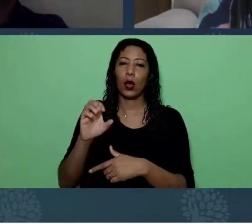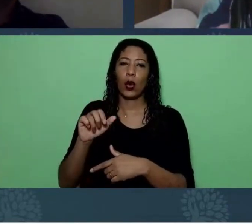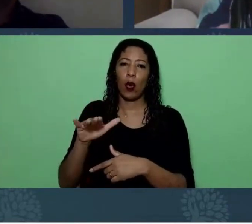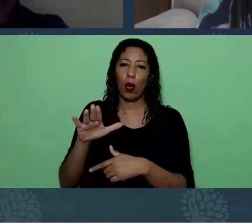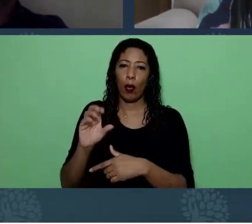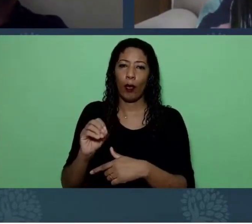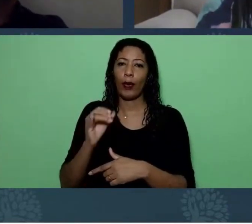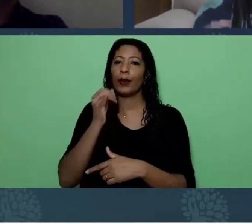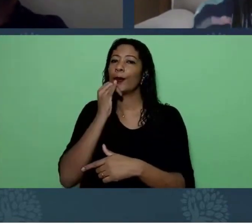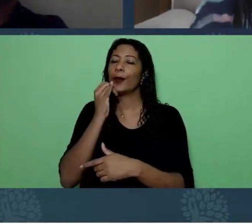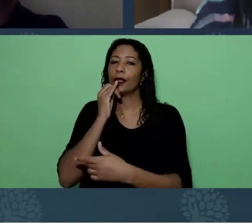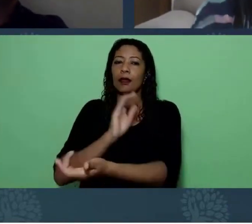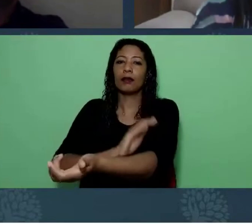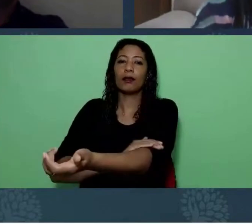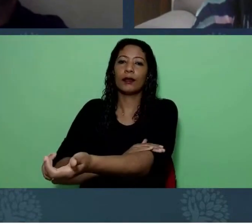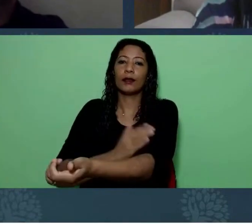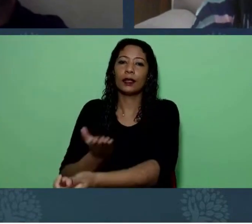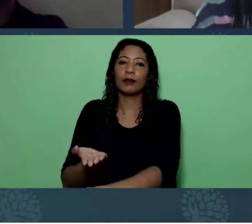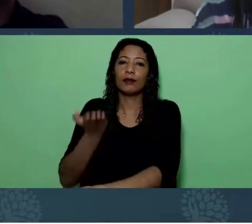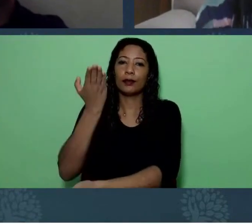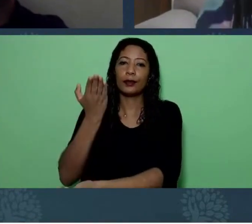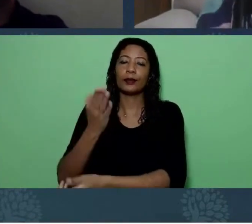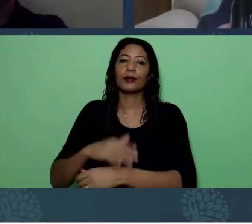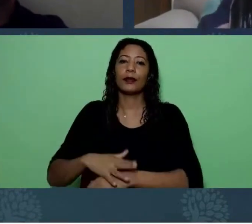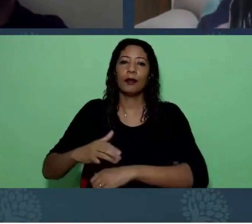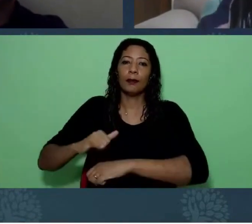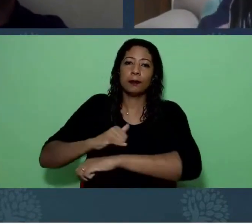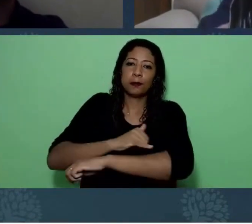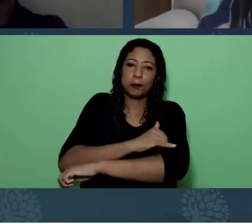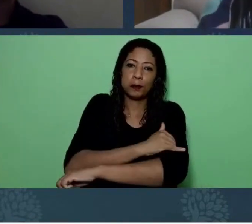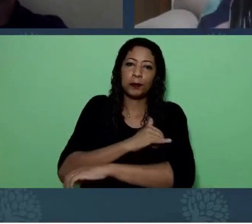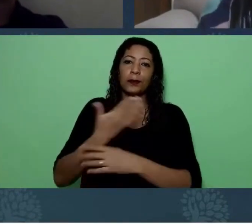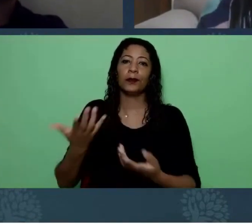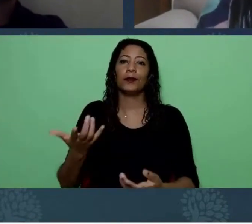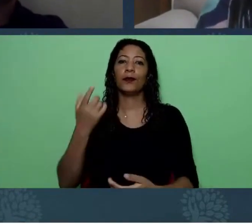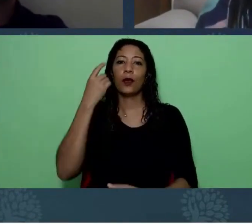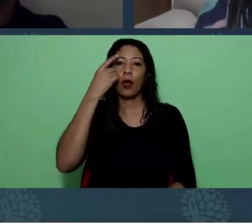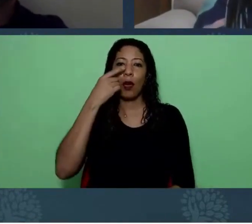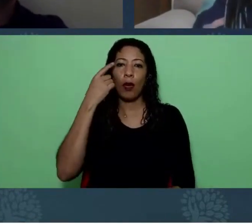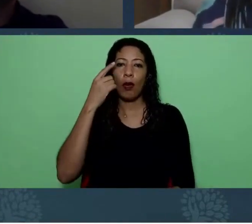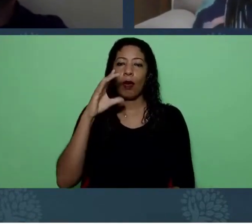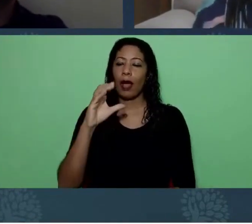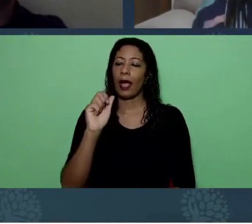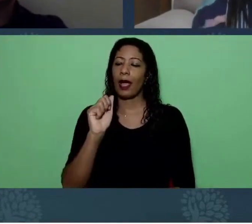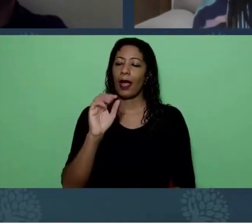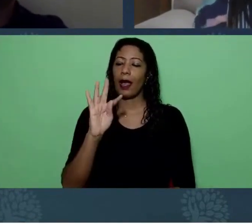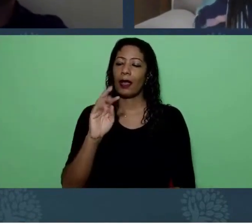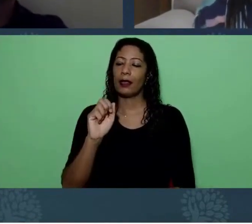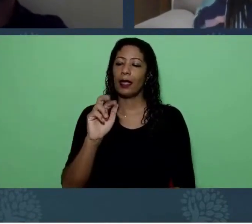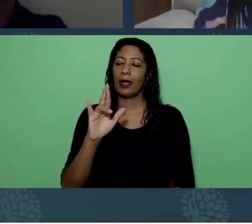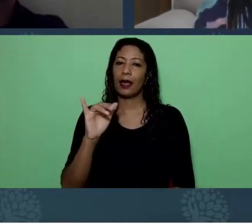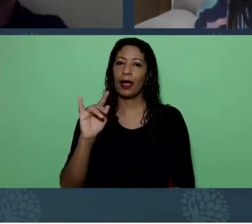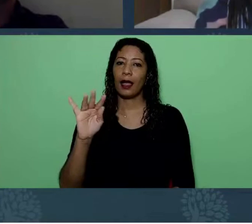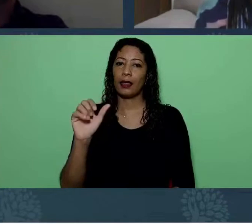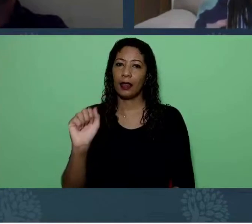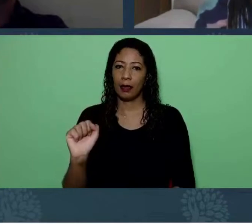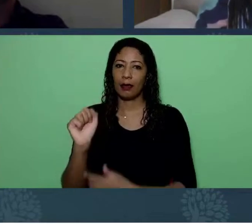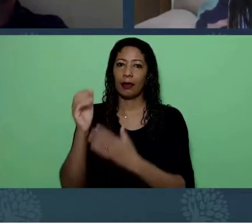aumento da pressão arterial, obesidade, catarata, alterações